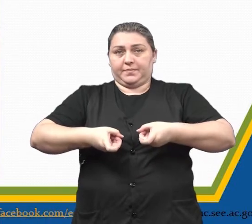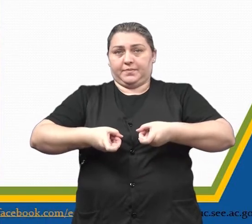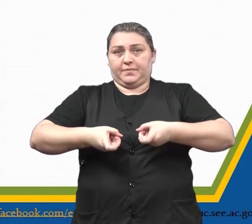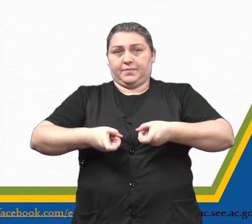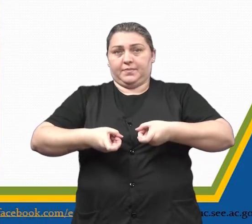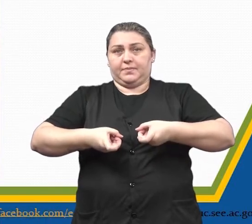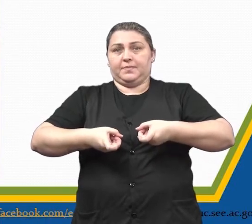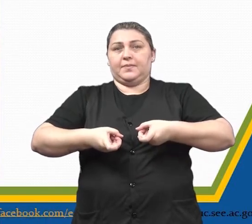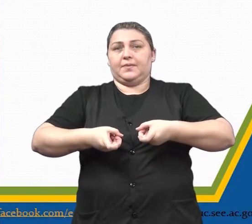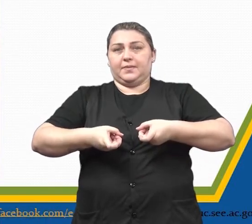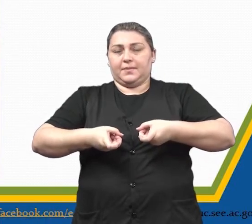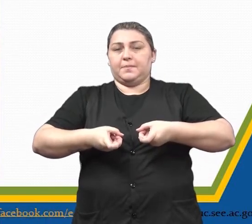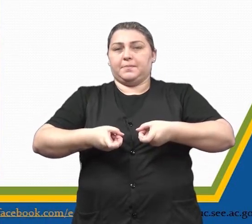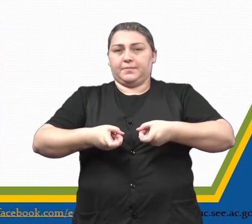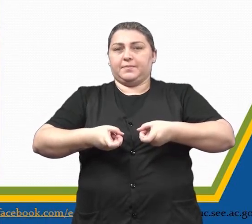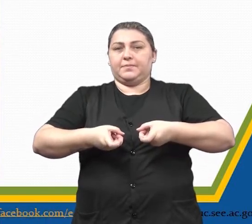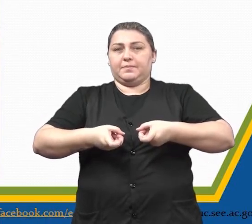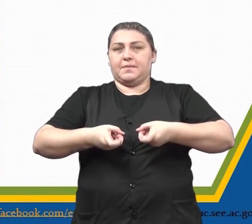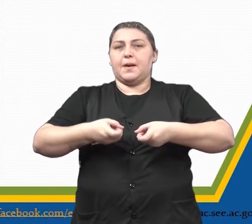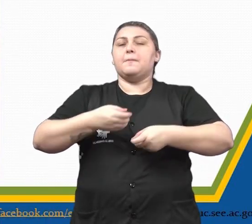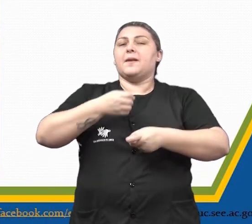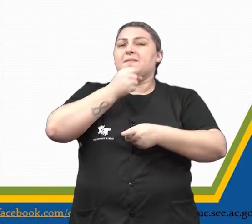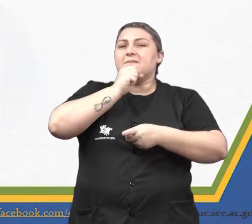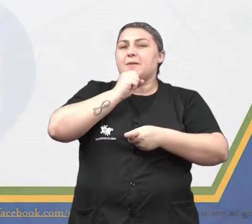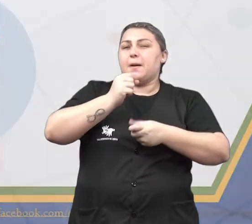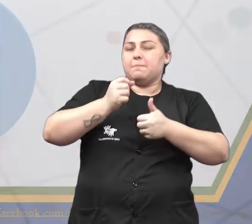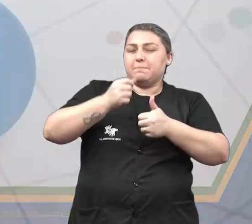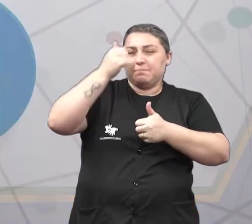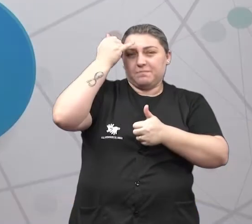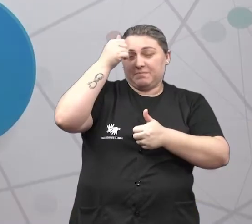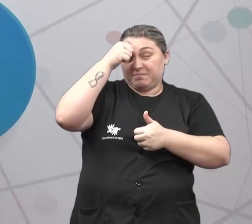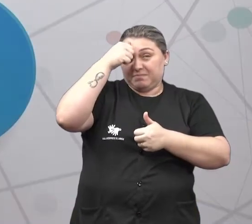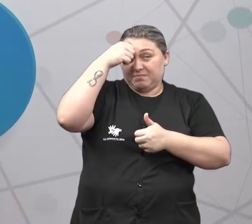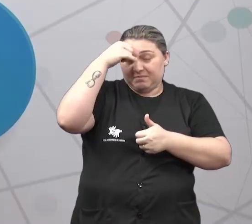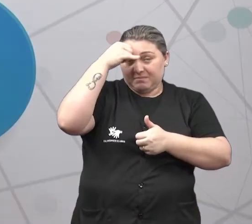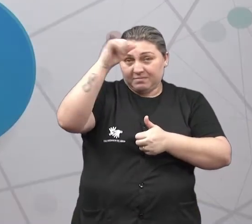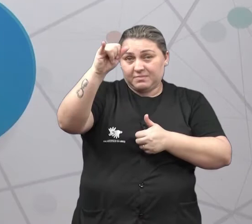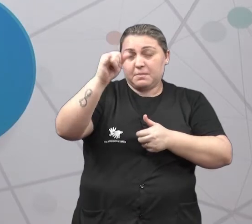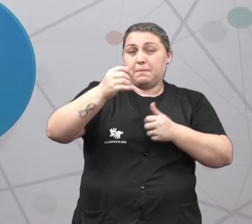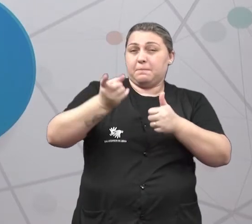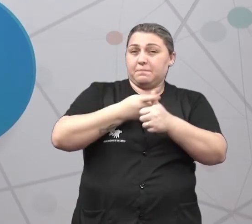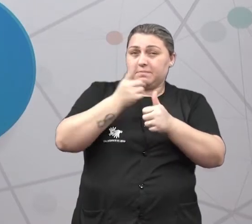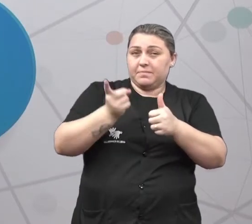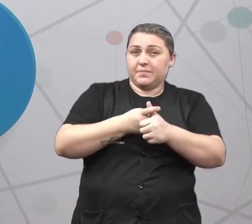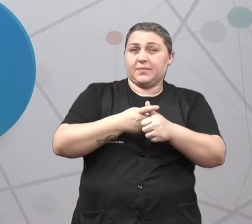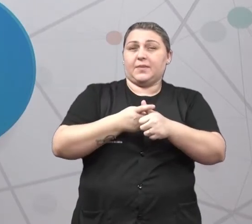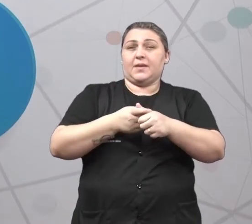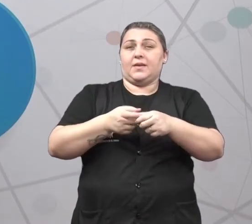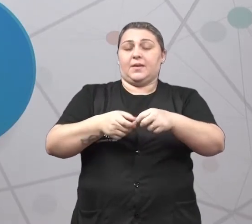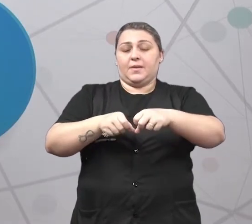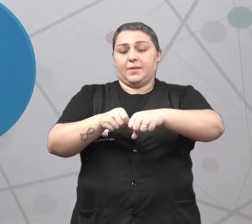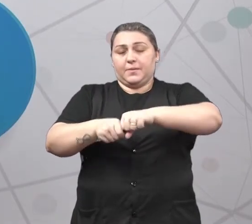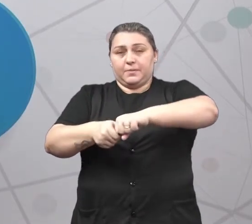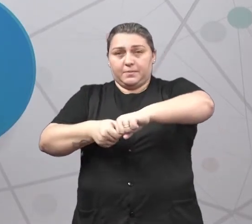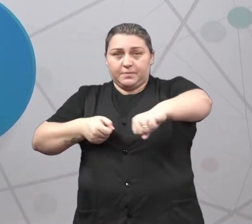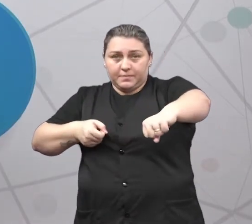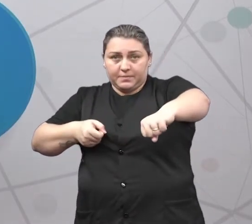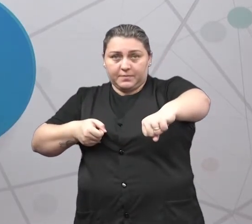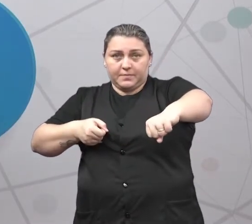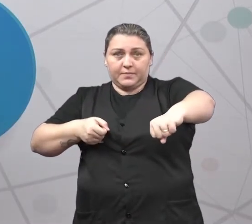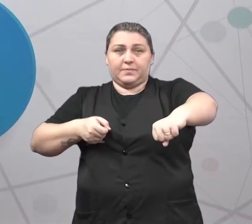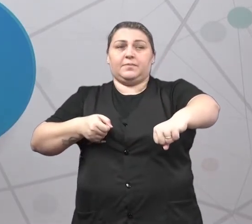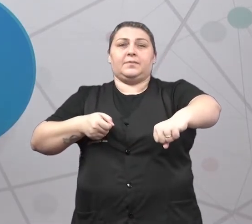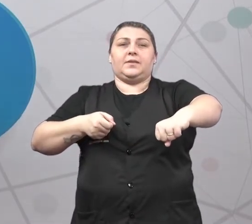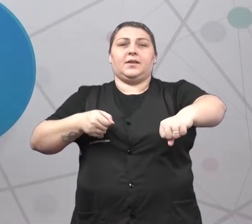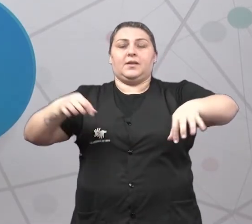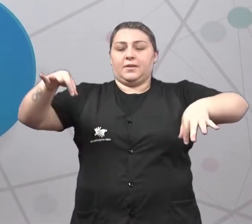daí é um pouco mais moderna. Aqui eles inventaram, primeiro, eles pegavam uma corda, né? Amarravam a corda e a vara no